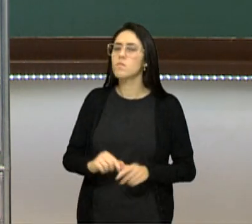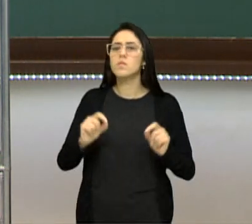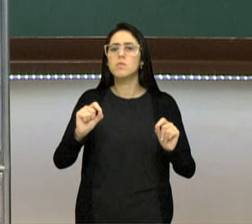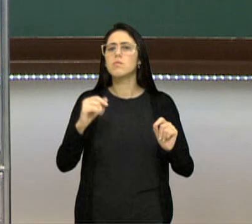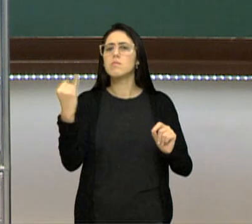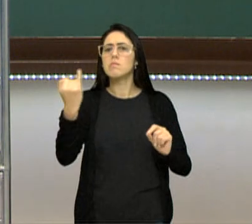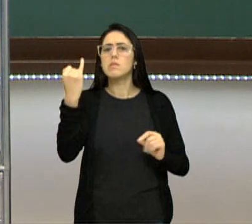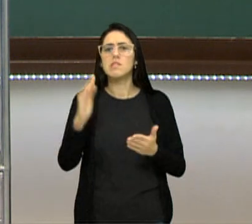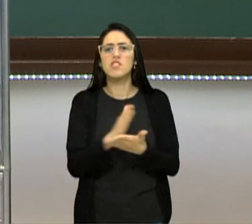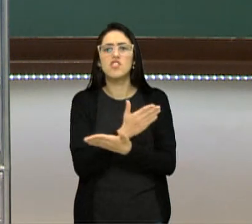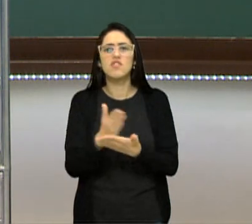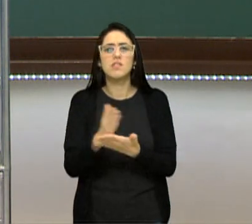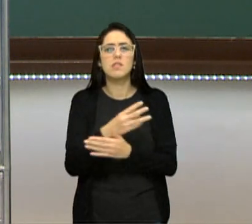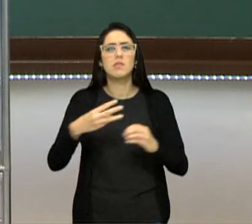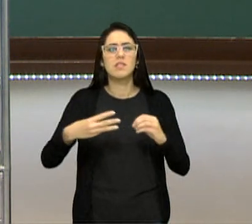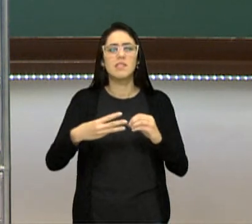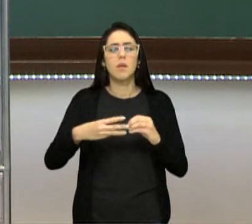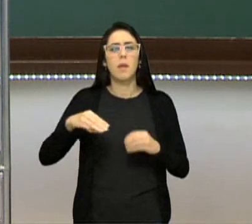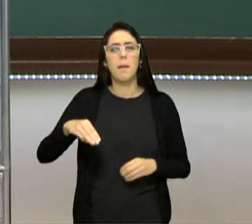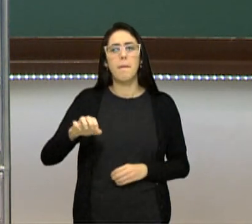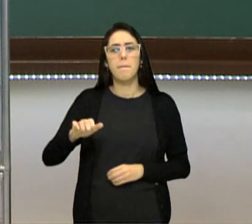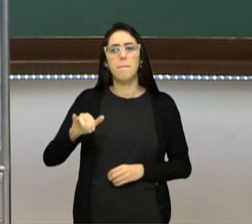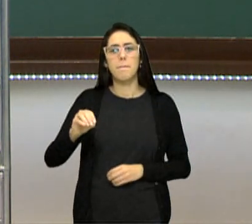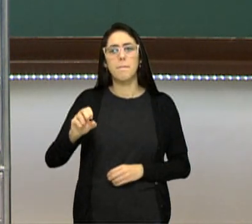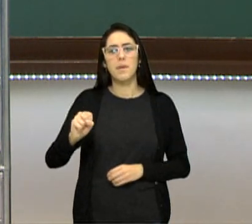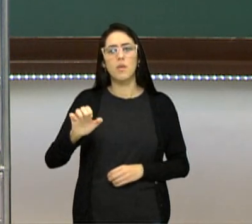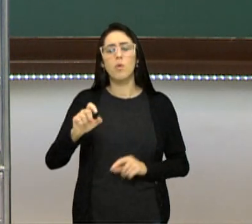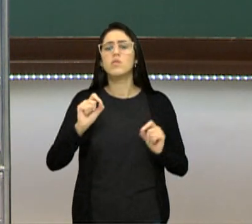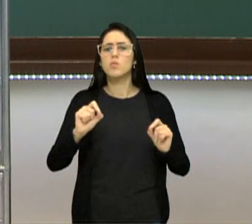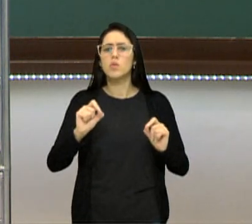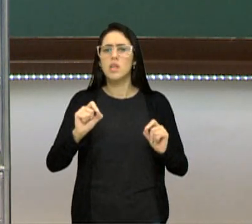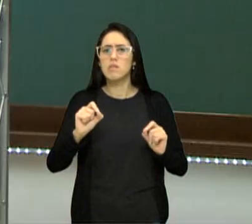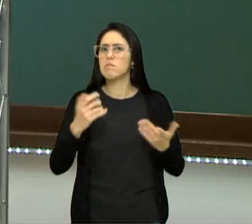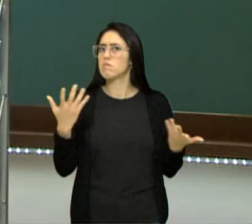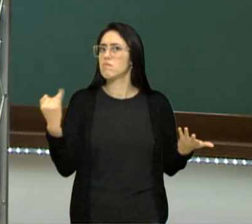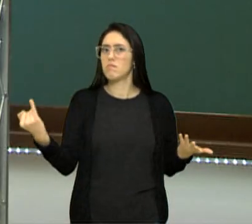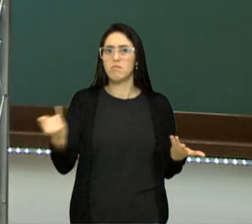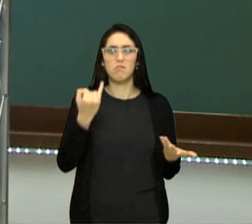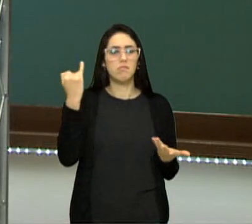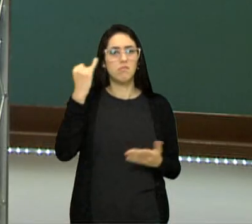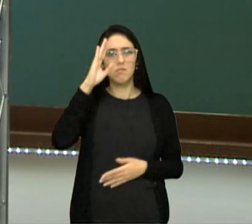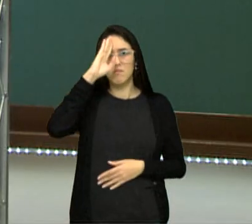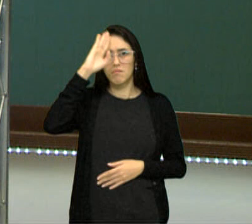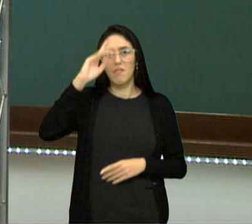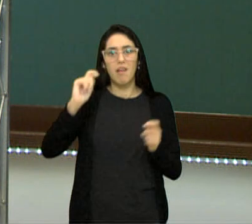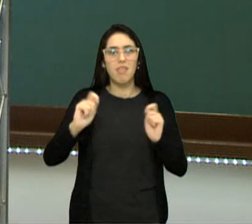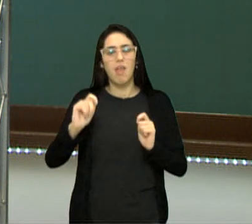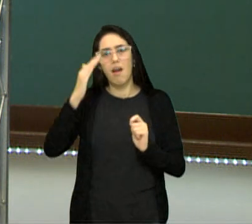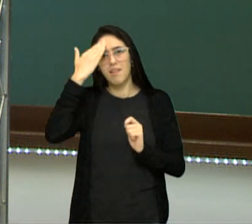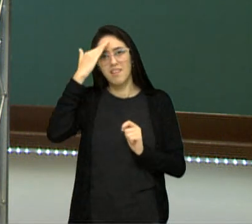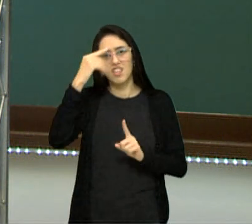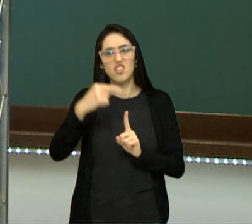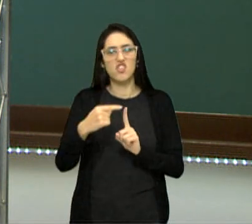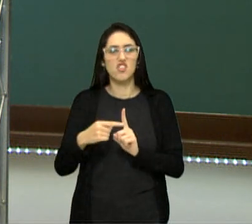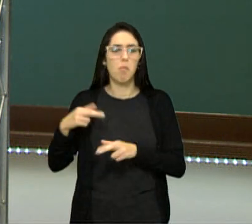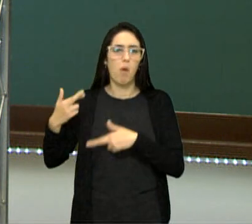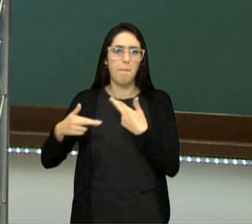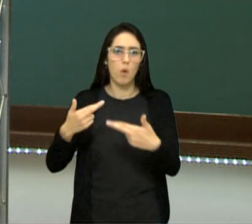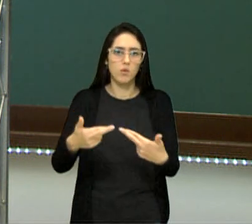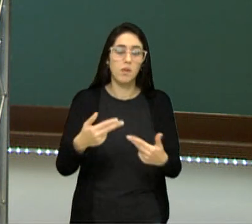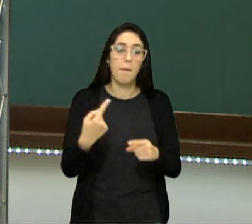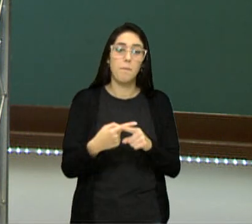divisão celular denominada meiose? A meiose vai ser fundamental para a gente entender os tipos de reprodução. Por quê? Porque elas têm